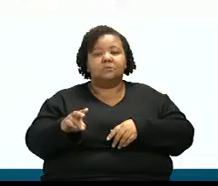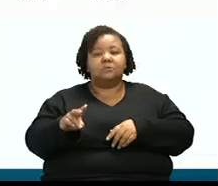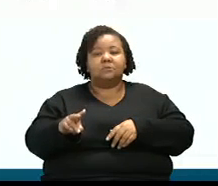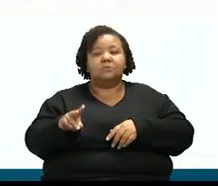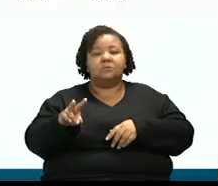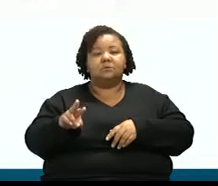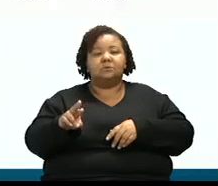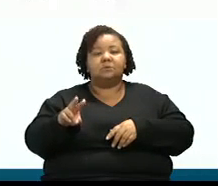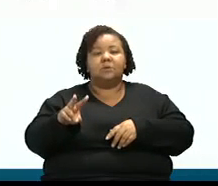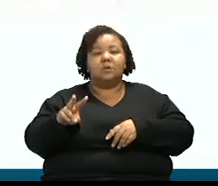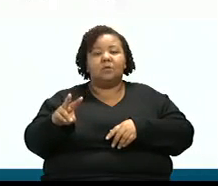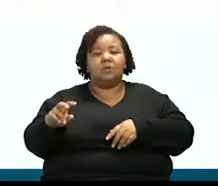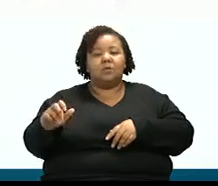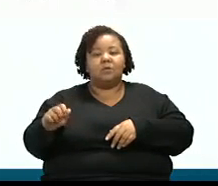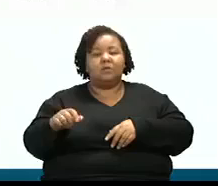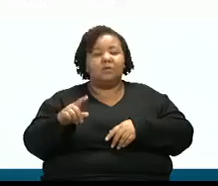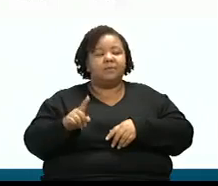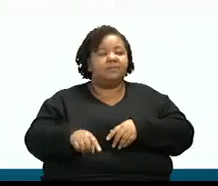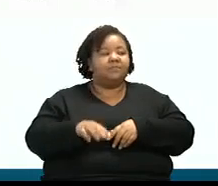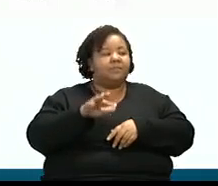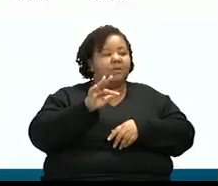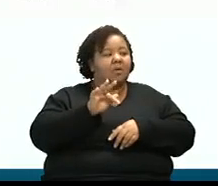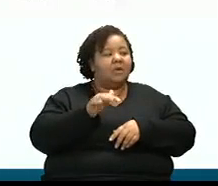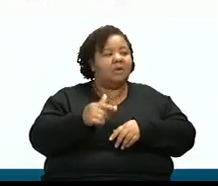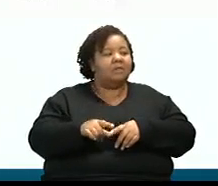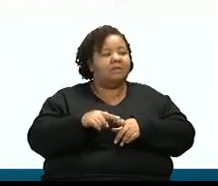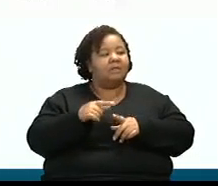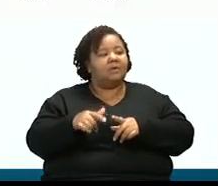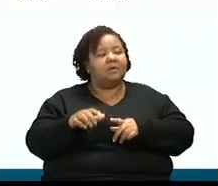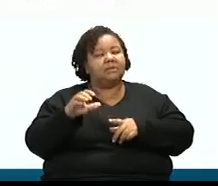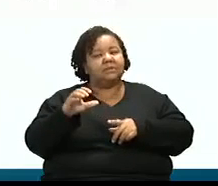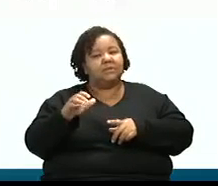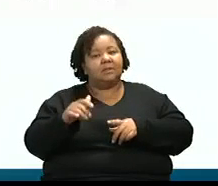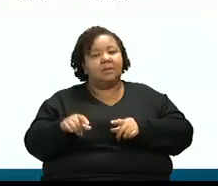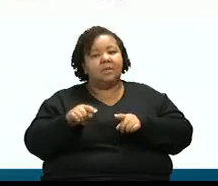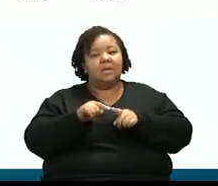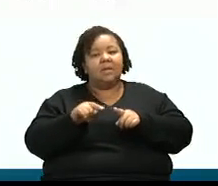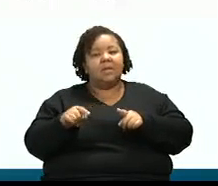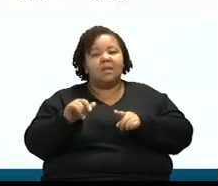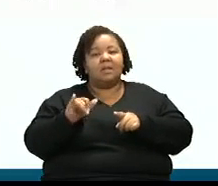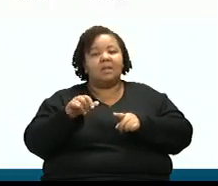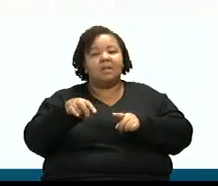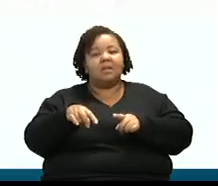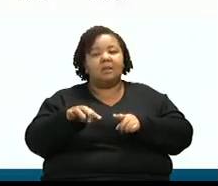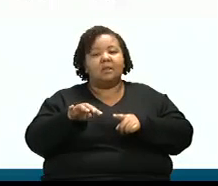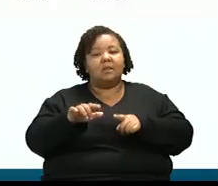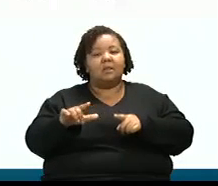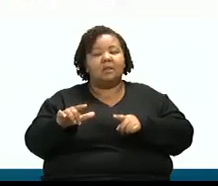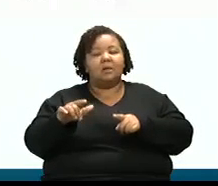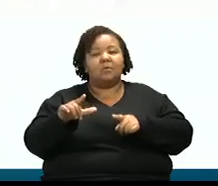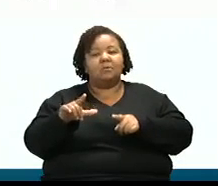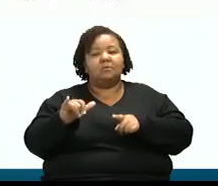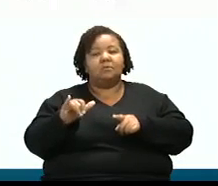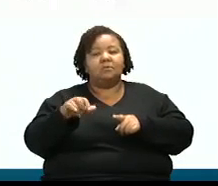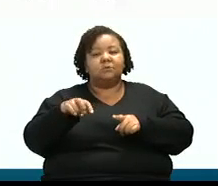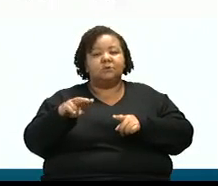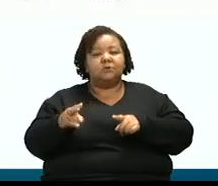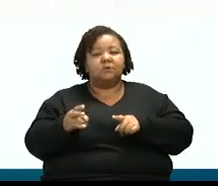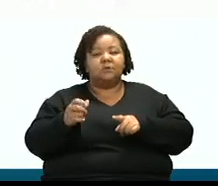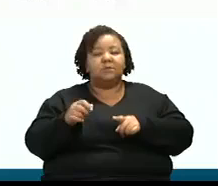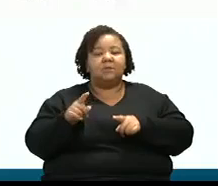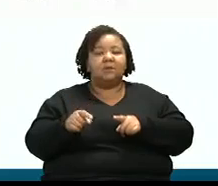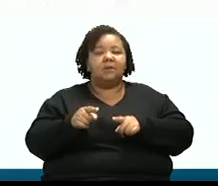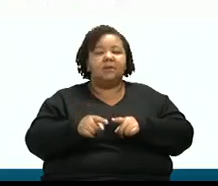a integral de f em relação a c, a integral de linha, que fornece o trabalho, é